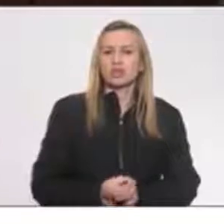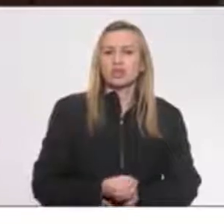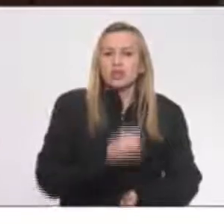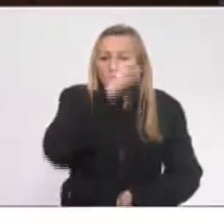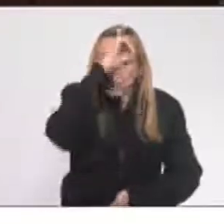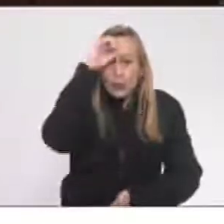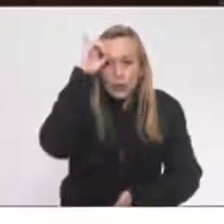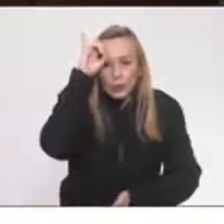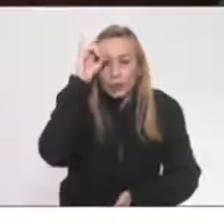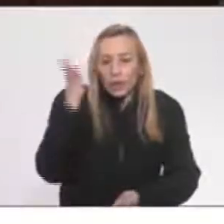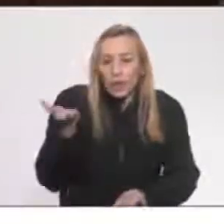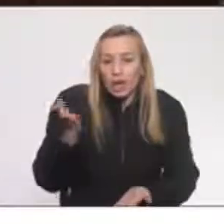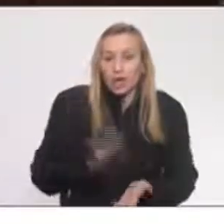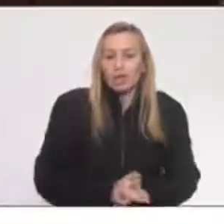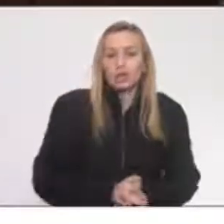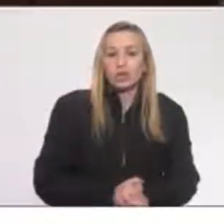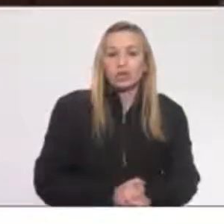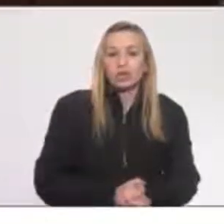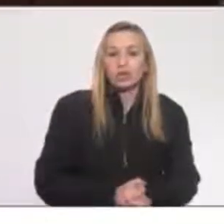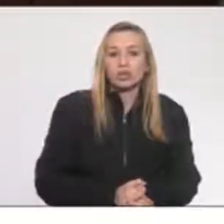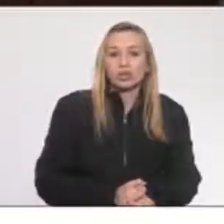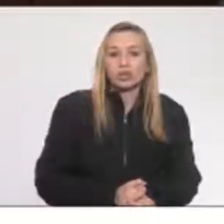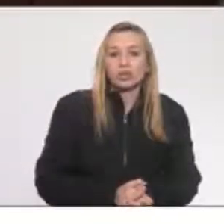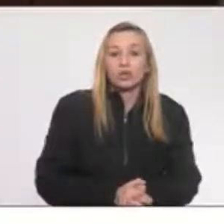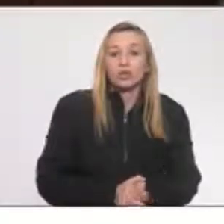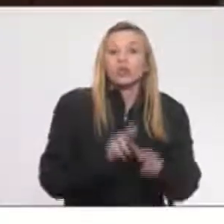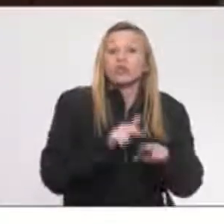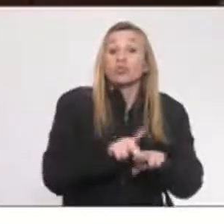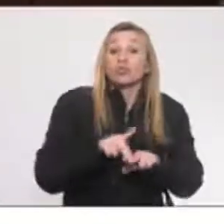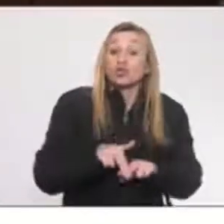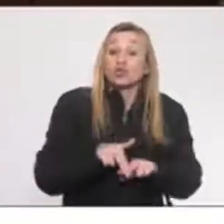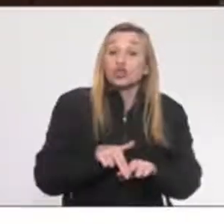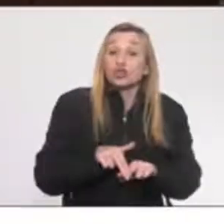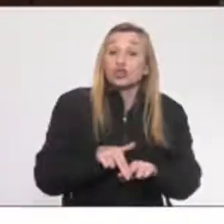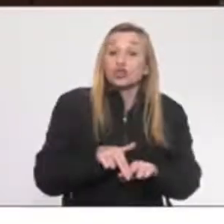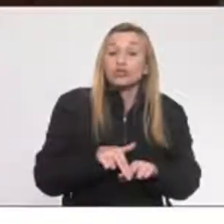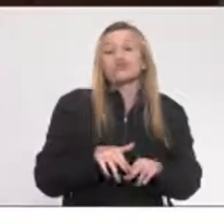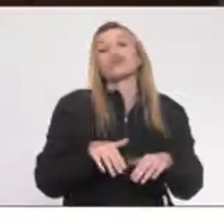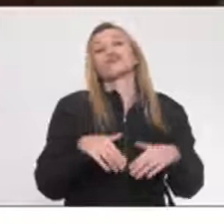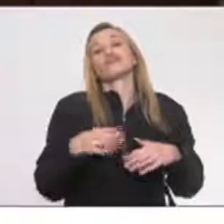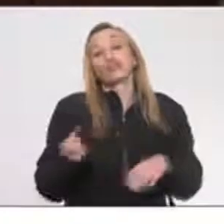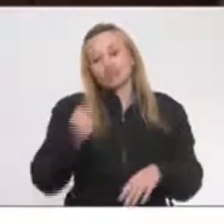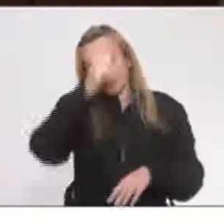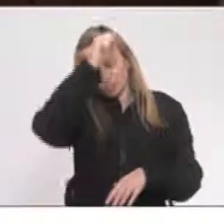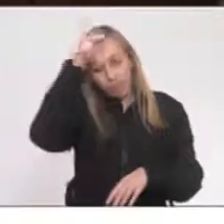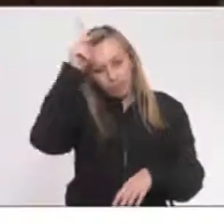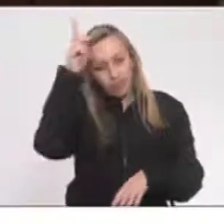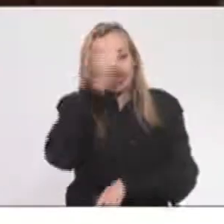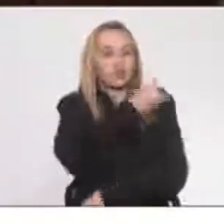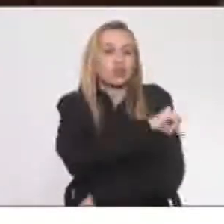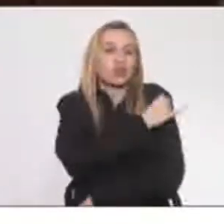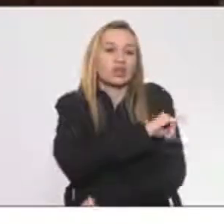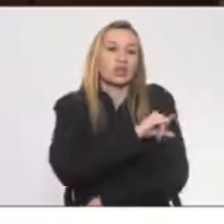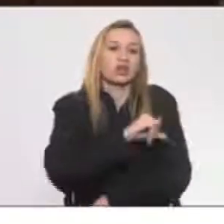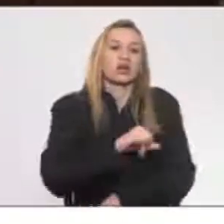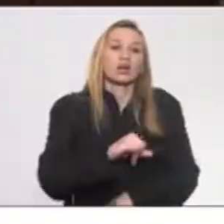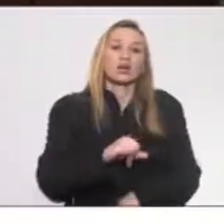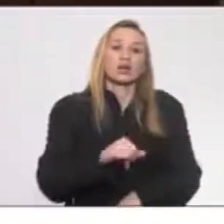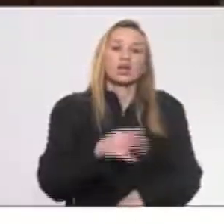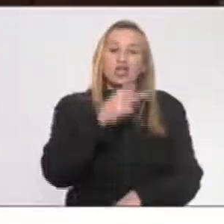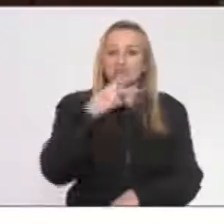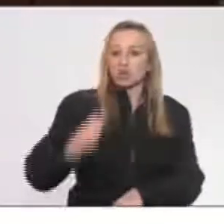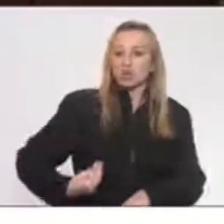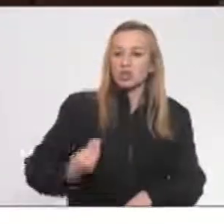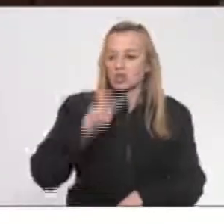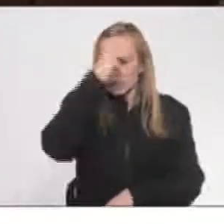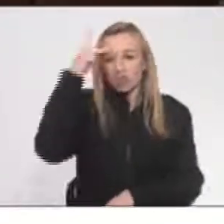inocentes por conta absoluta da inércia da atual Prefeitura do Rio de Janeiro. Os moradores de rua atacaram a